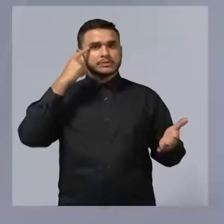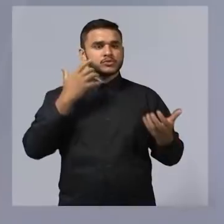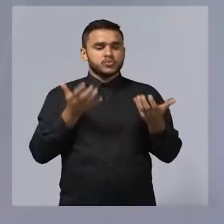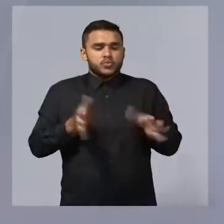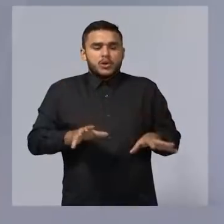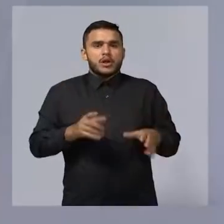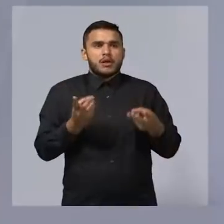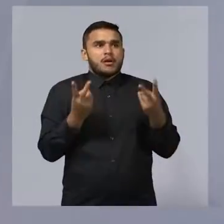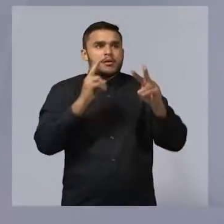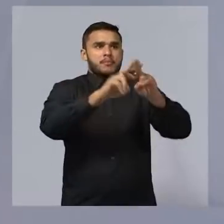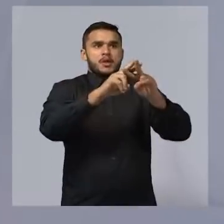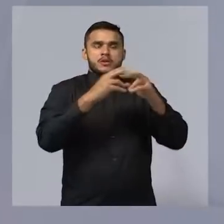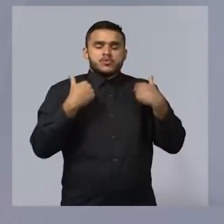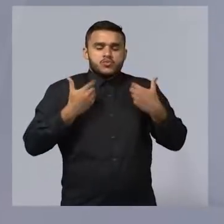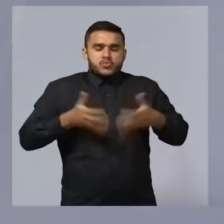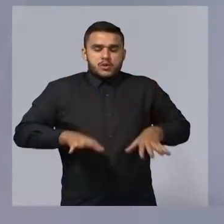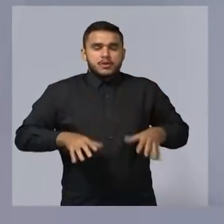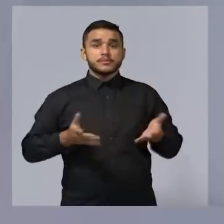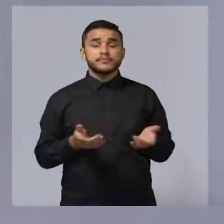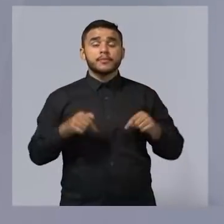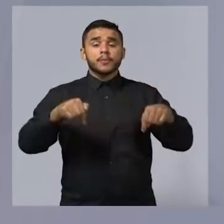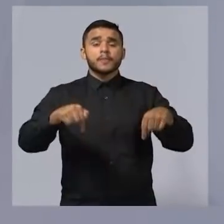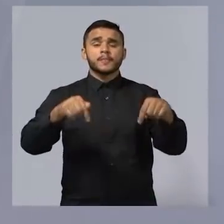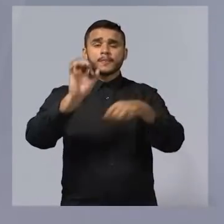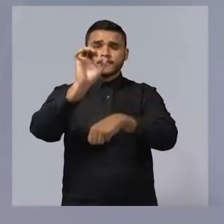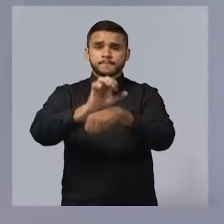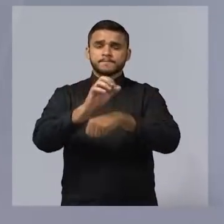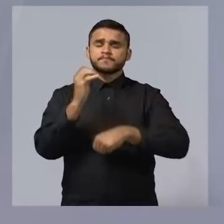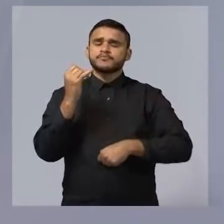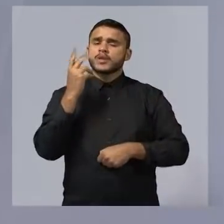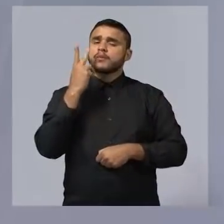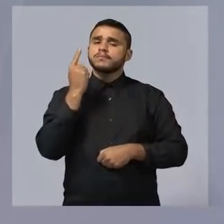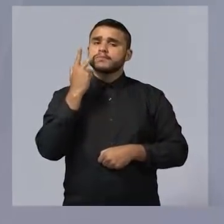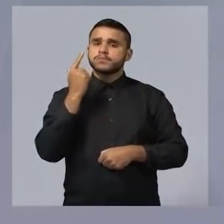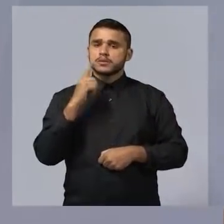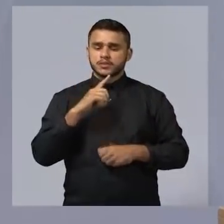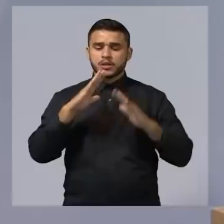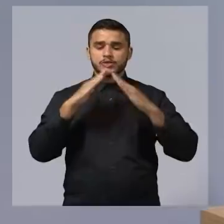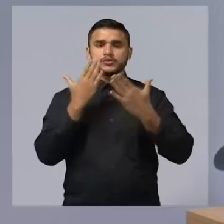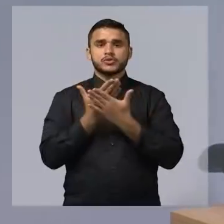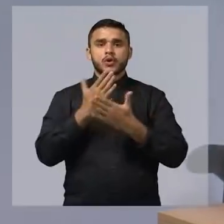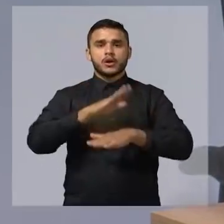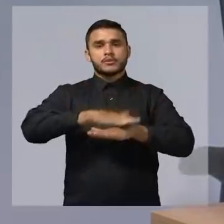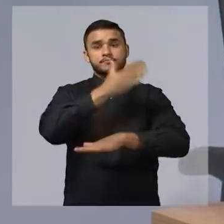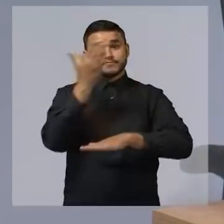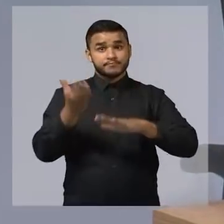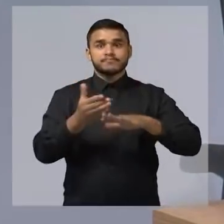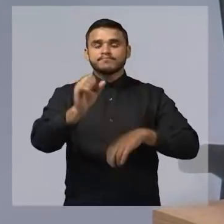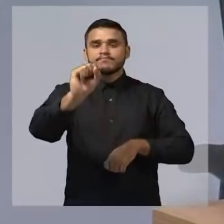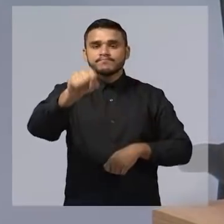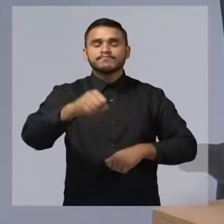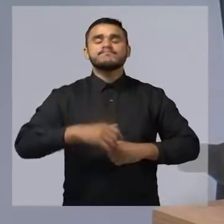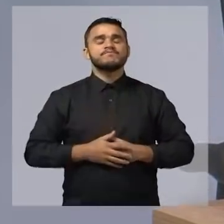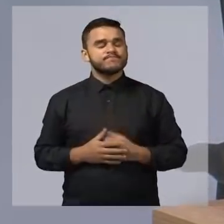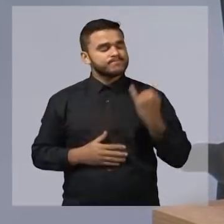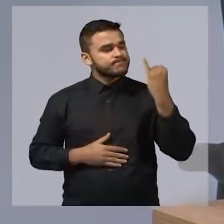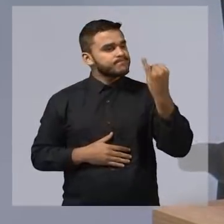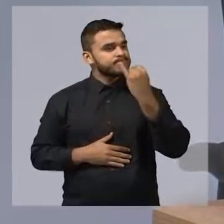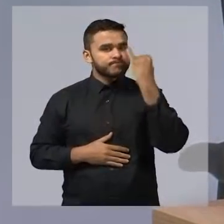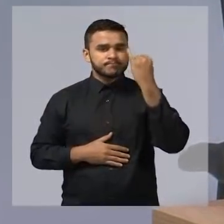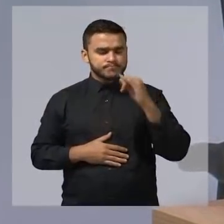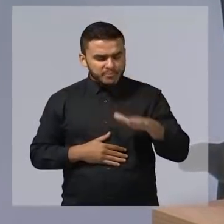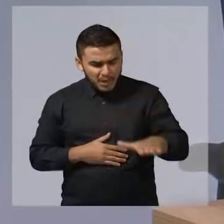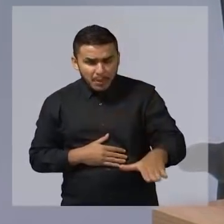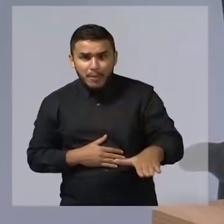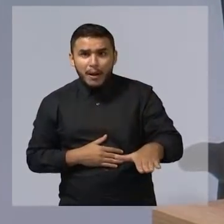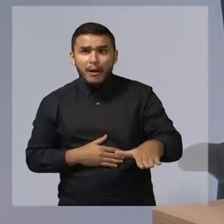aqui no Ceará tem um projeto muito importante que é a escola integral. Se você coloca a criança desde o início, para estar dentro da